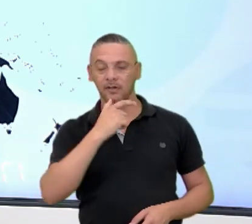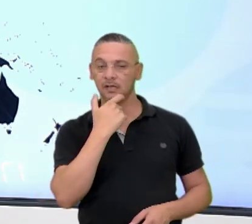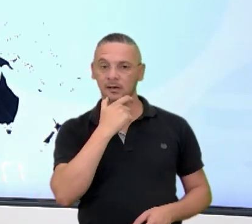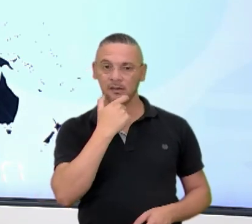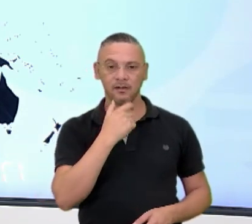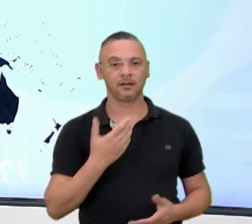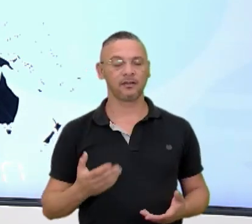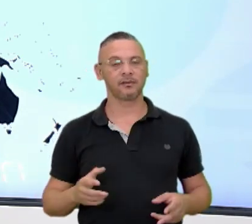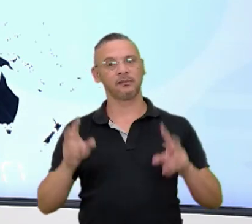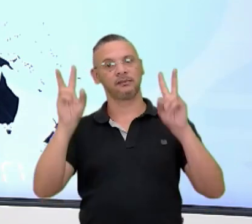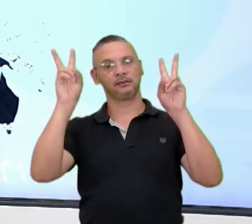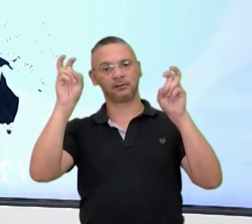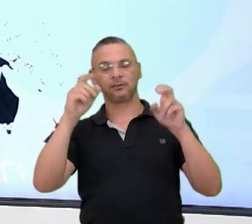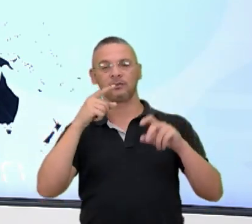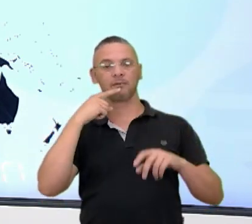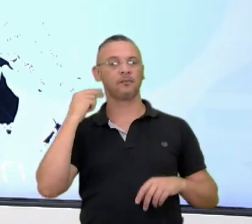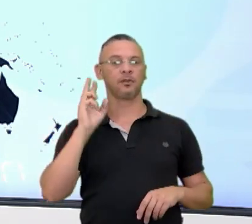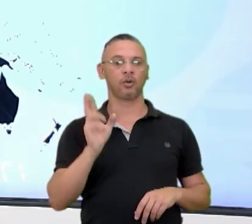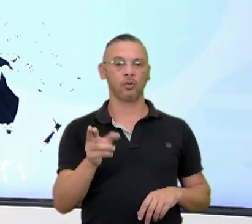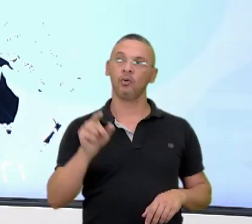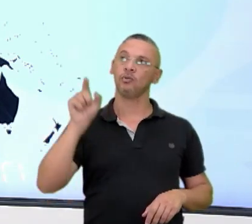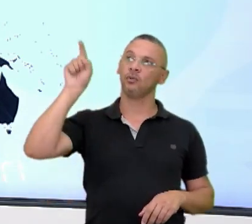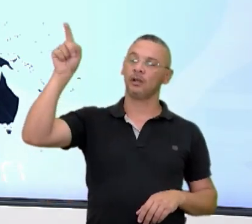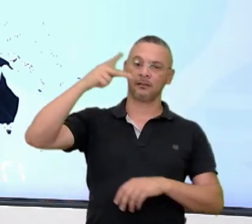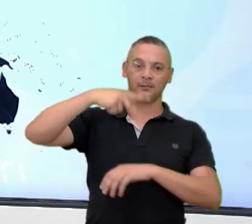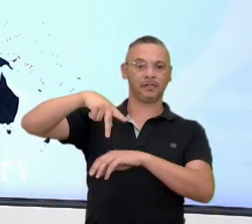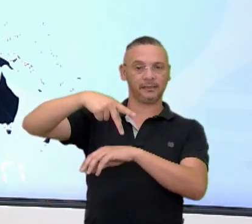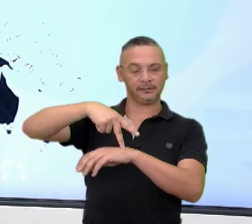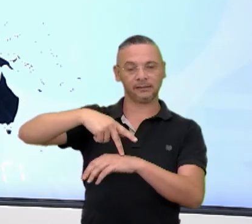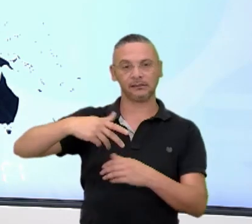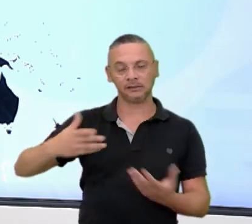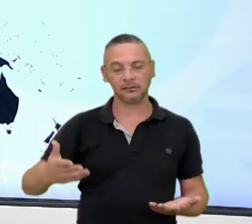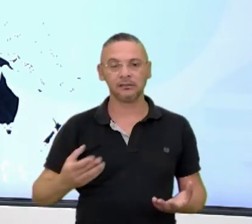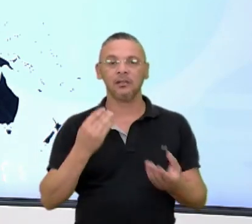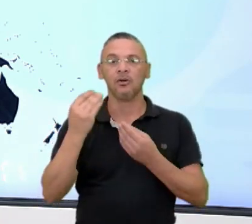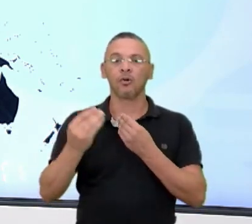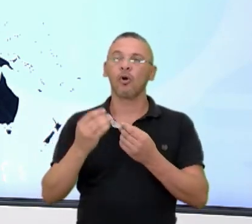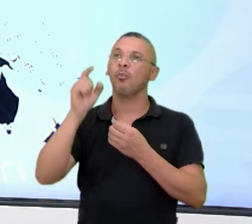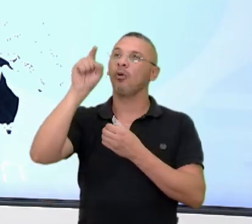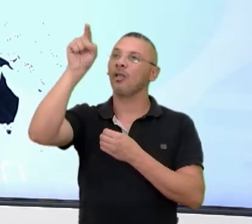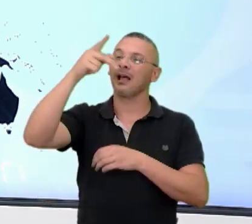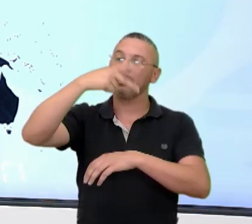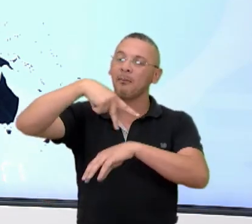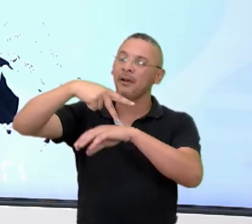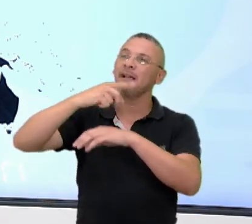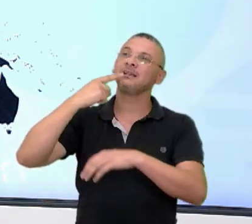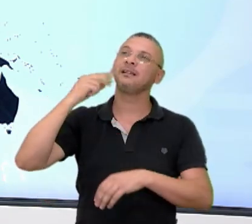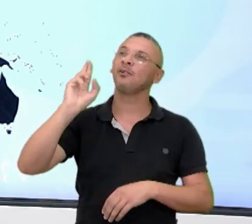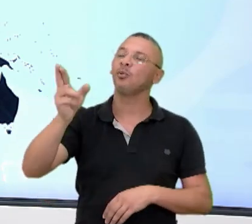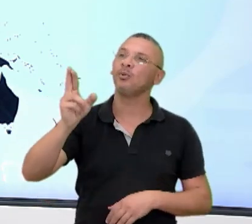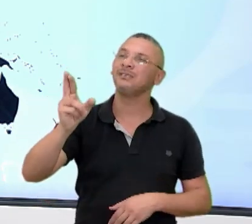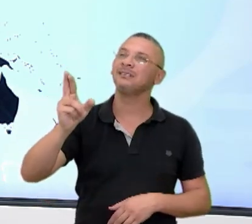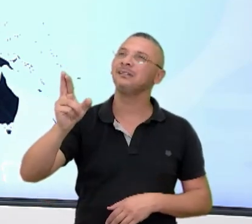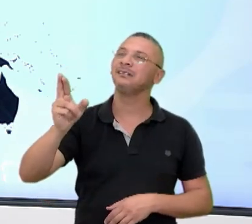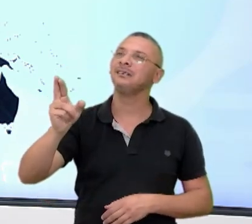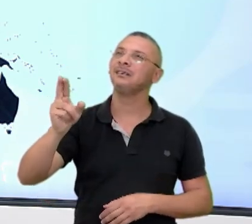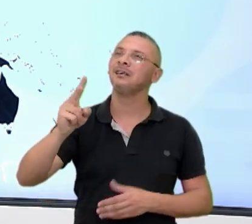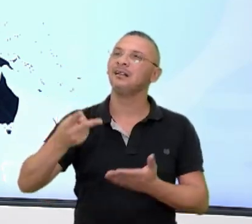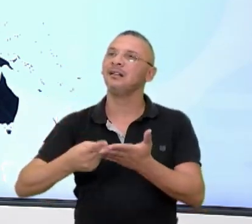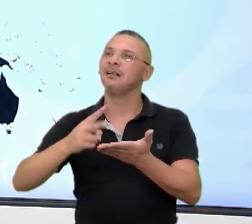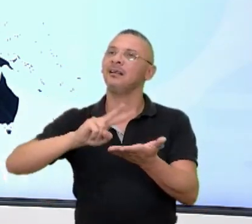vocês, para nós, né? Se a notícia é igual no mundo inteiro. Então é importante isso. E hoje a ideia é trazer para vocês isso aqui, ó,